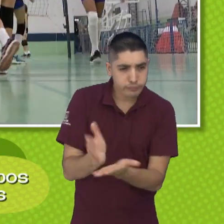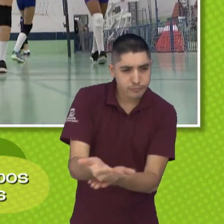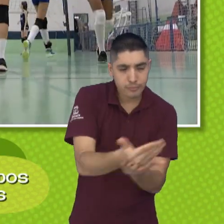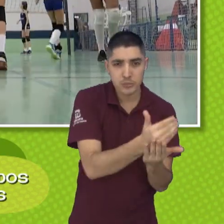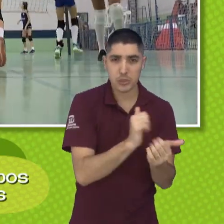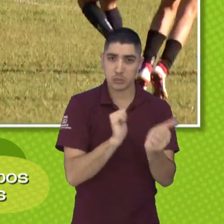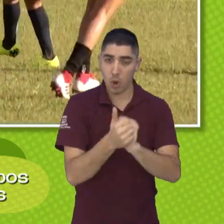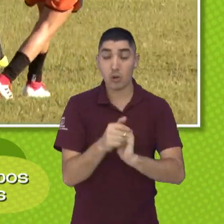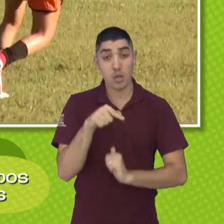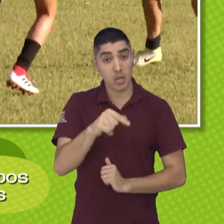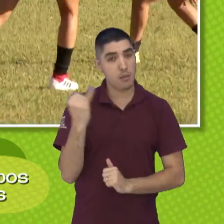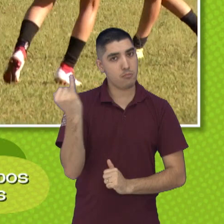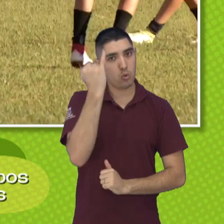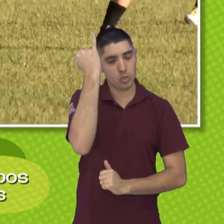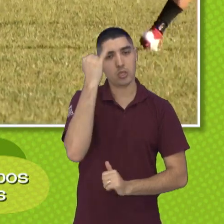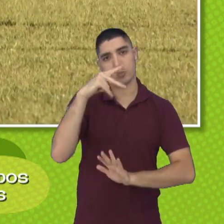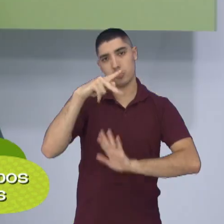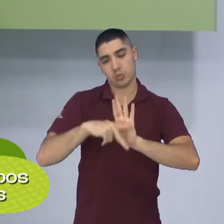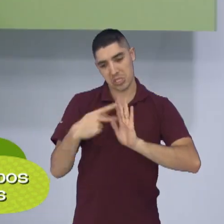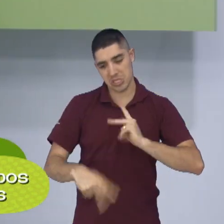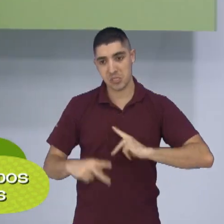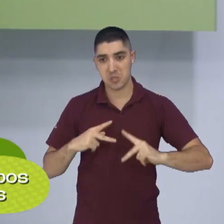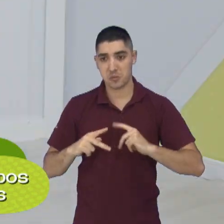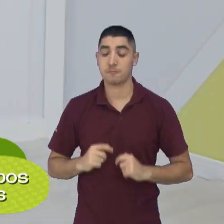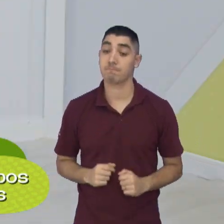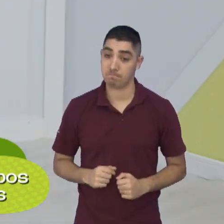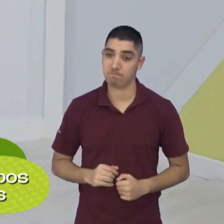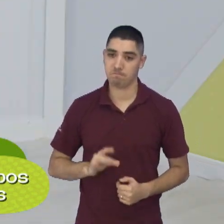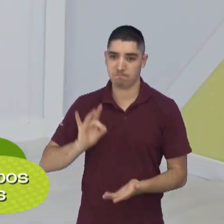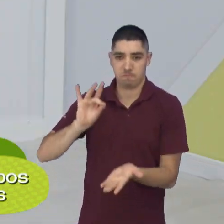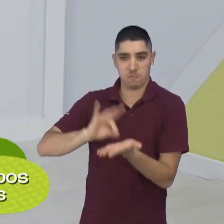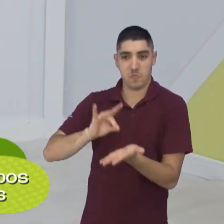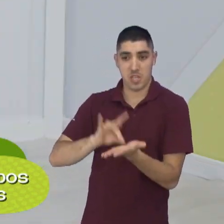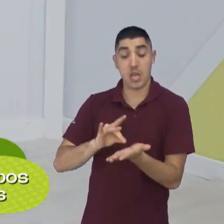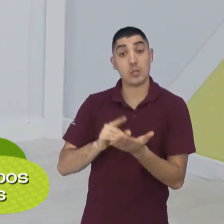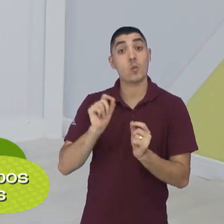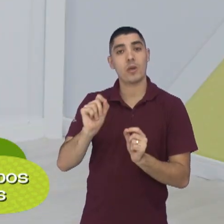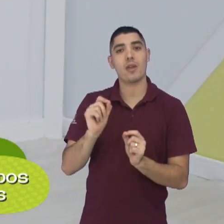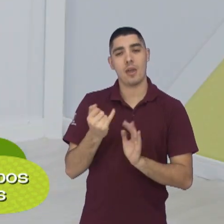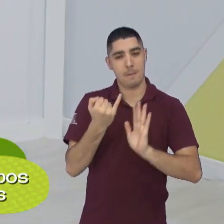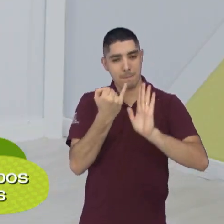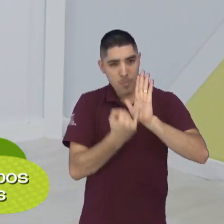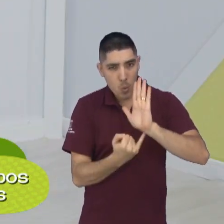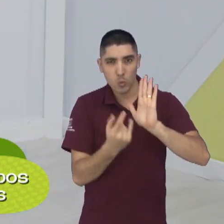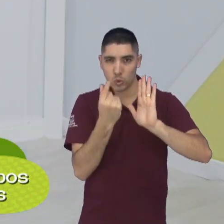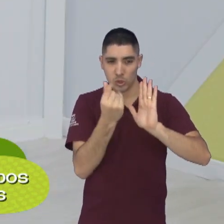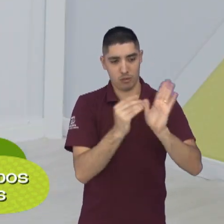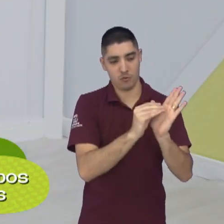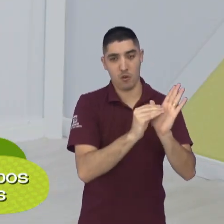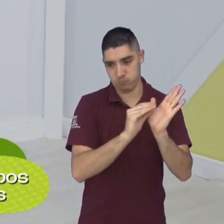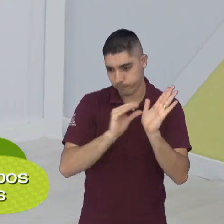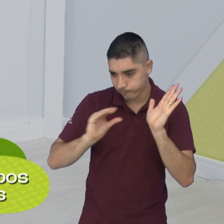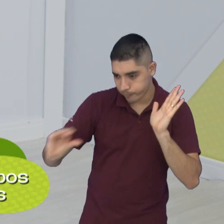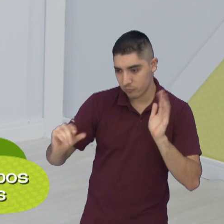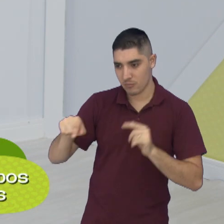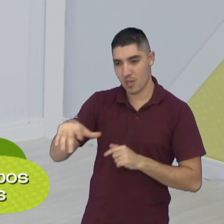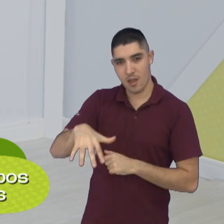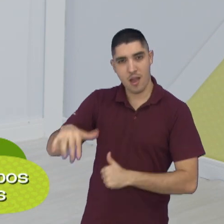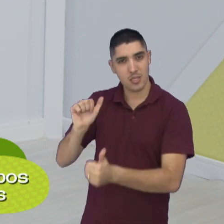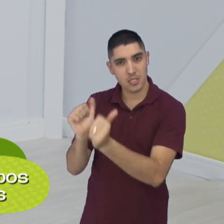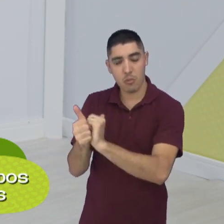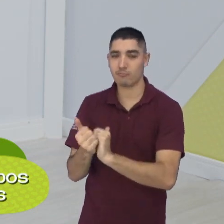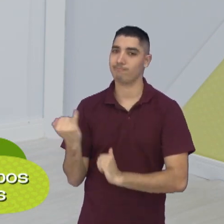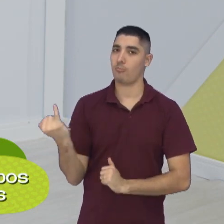plano muito bacana que acontece aqui na cidade. É verdade, e jogar os seus impostos aí voltados ao esporte é muito bacana,